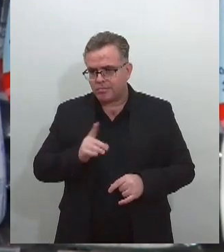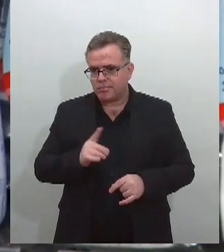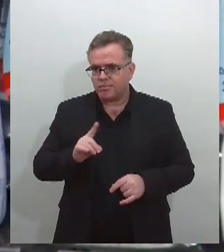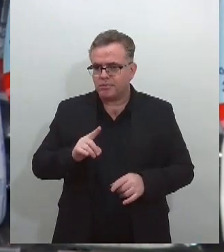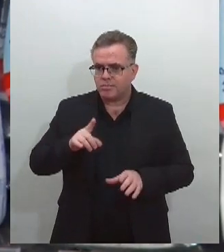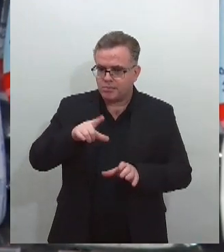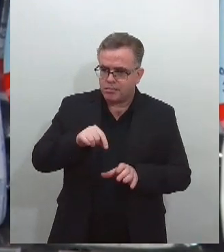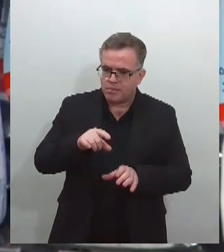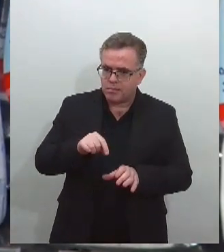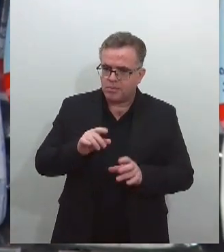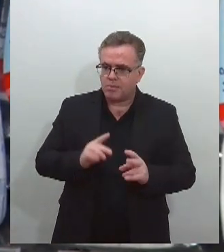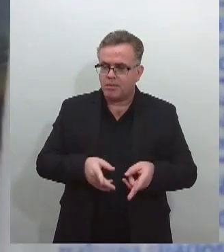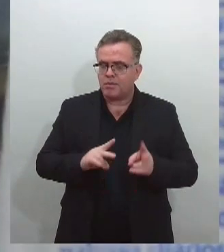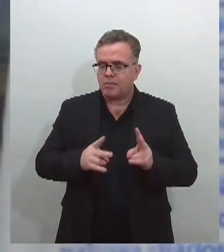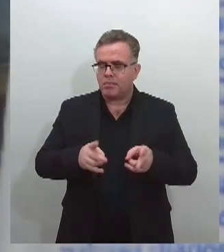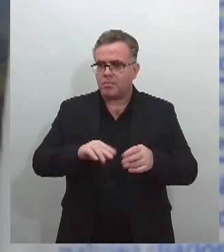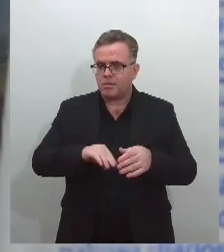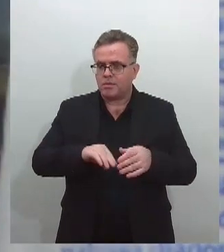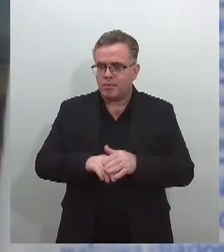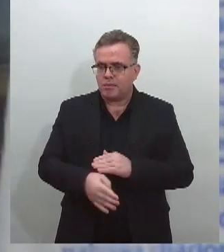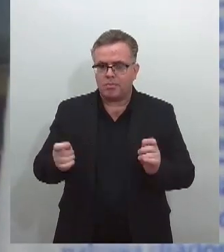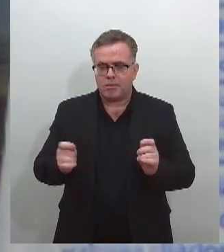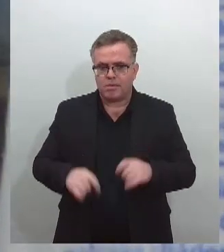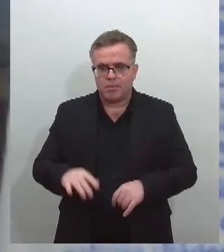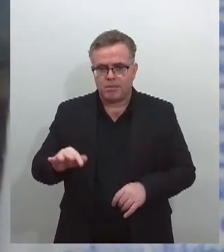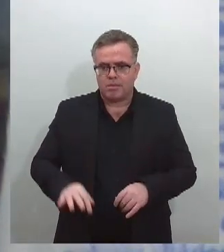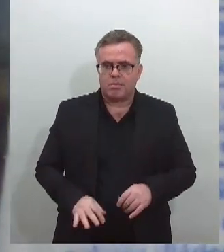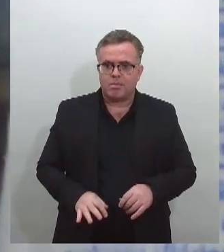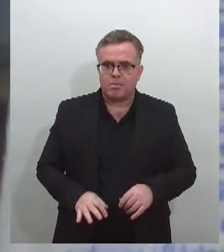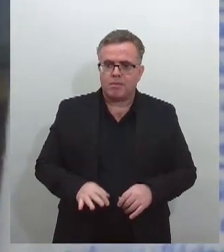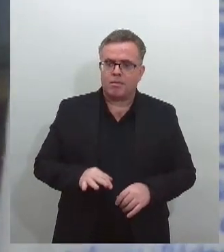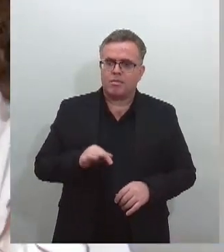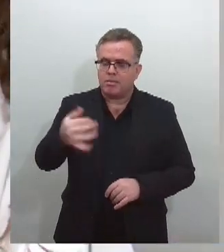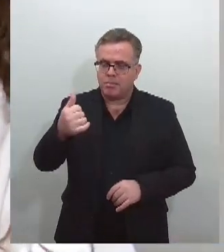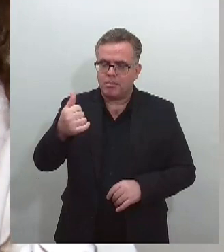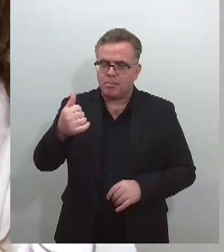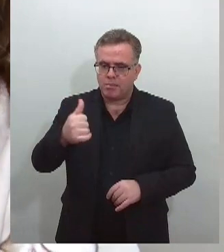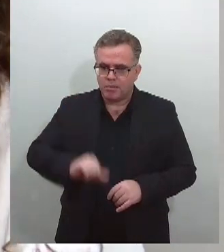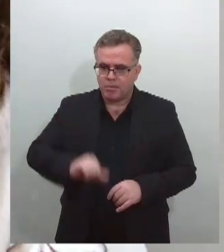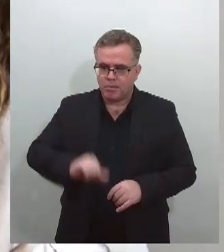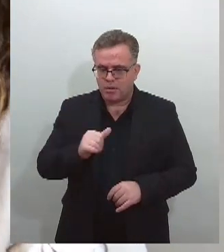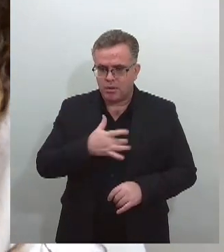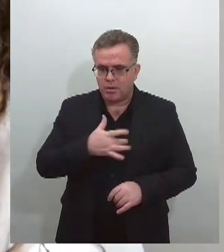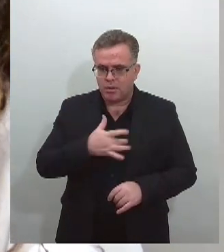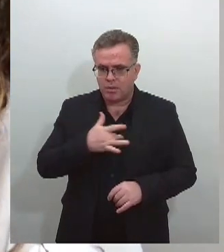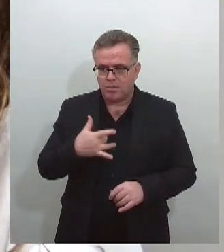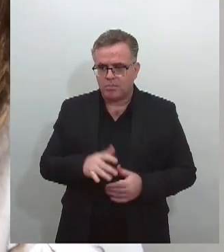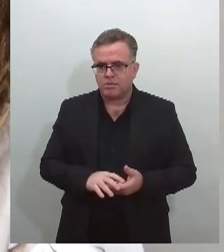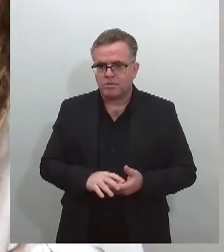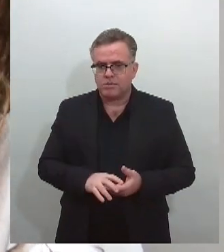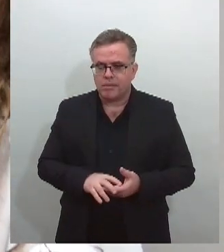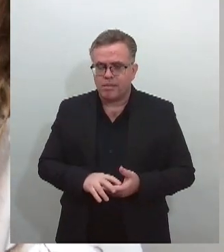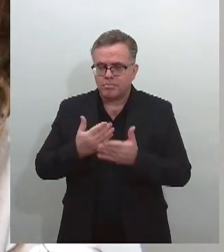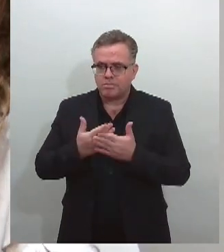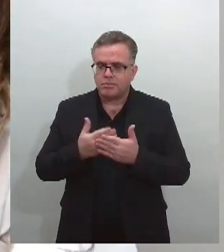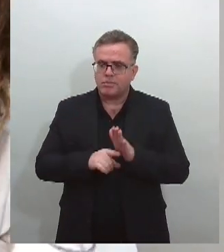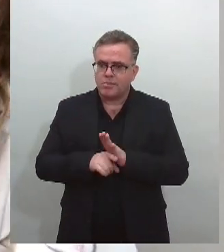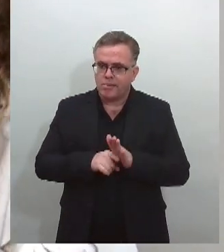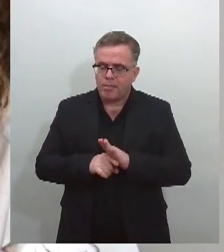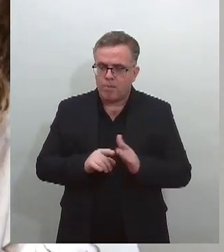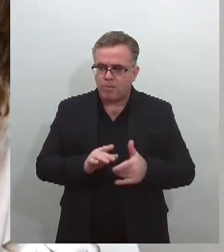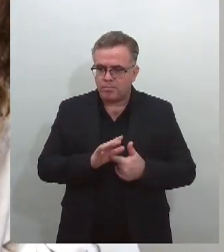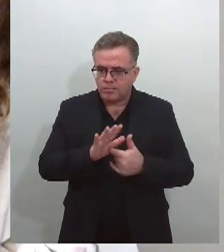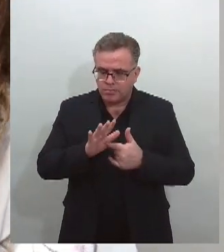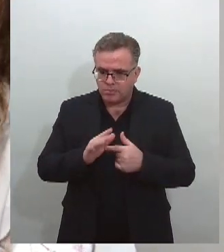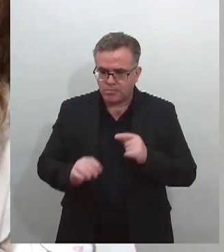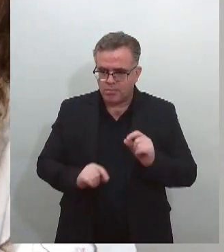desses produtos pode acarretar consequências negativas para a saúde. Existem estudos que mostram que o efeito crônico,